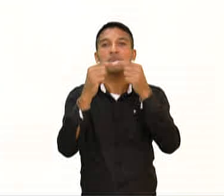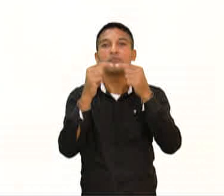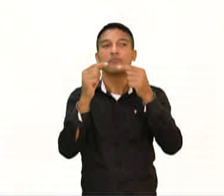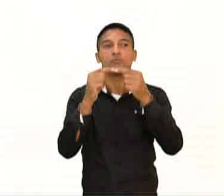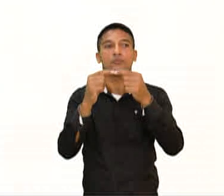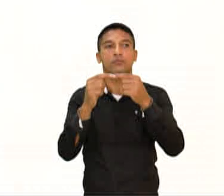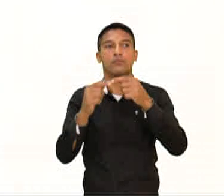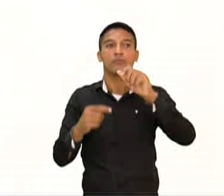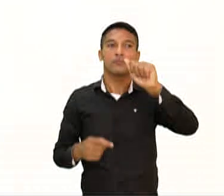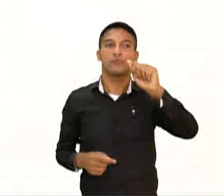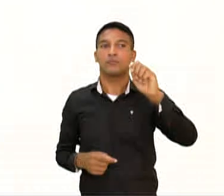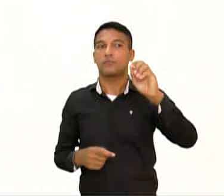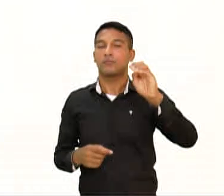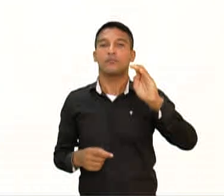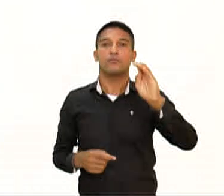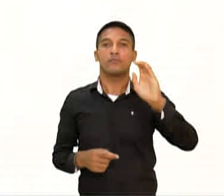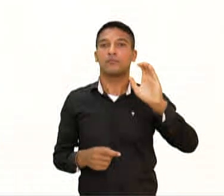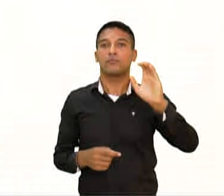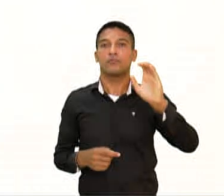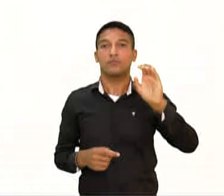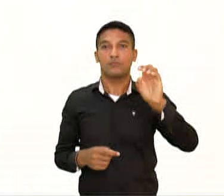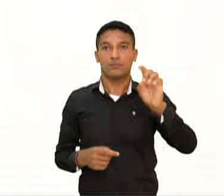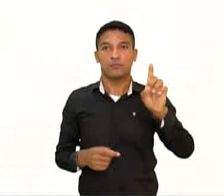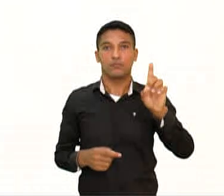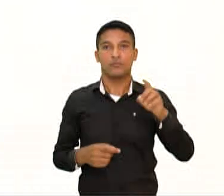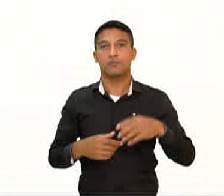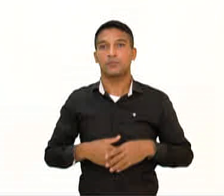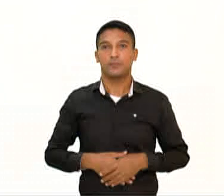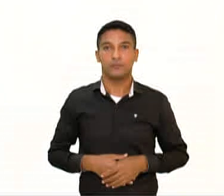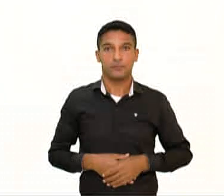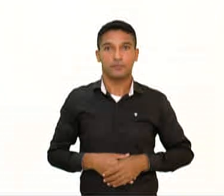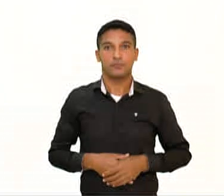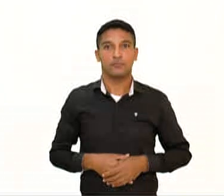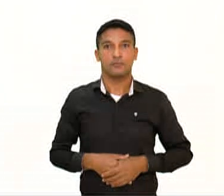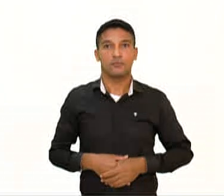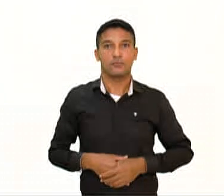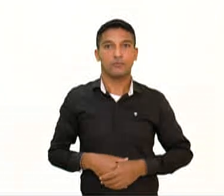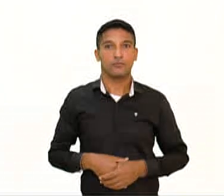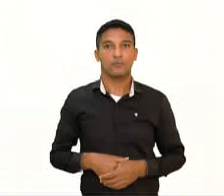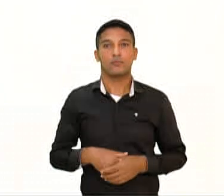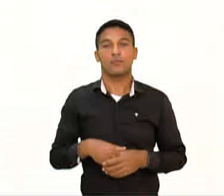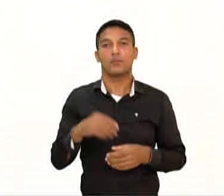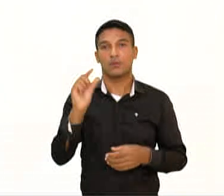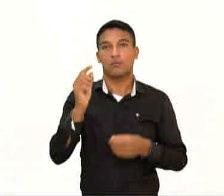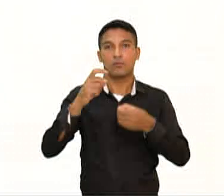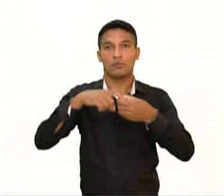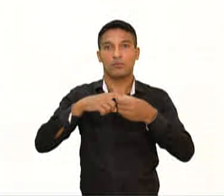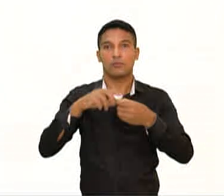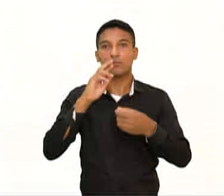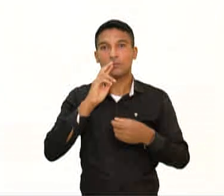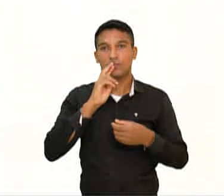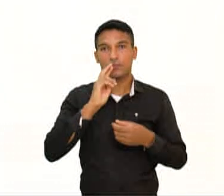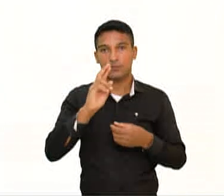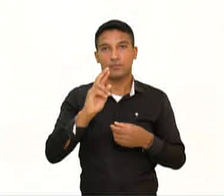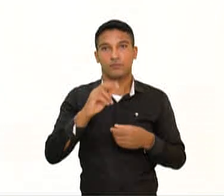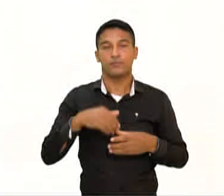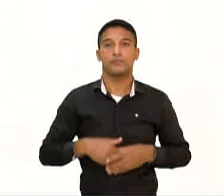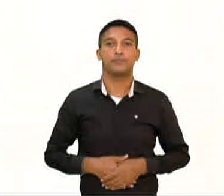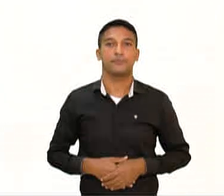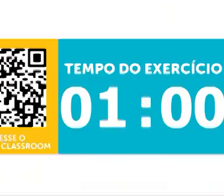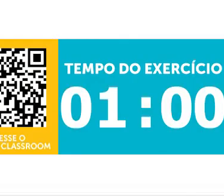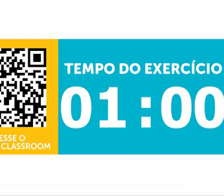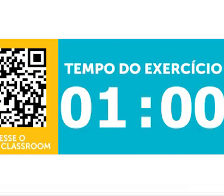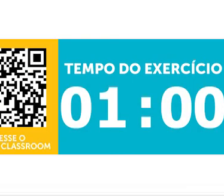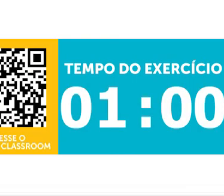Alternativa C, quimiorreceptores. Ou alternativa D, fotorreceptores. Tá? Já a gente já retorna com a resposta para vocês.